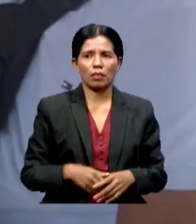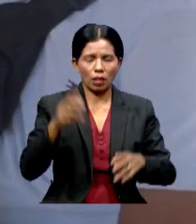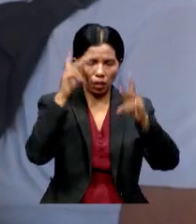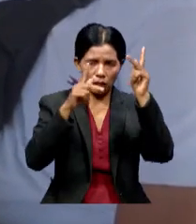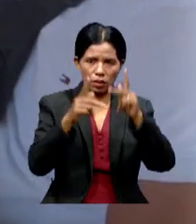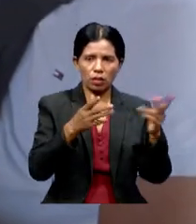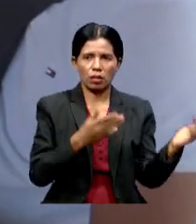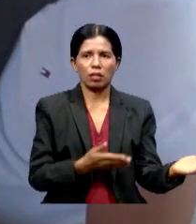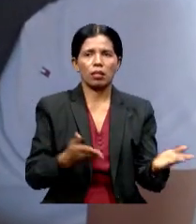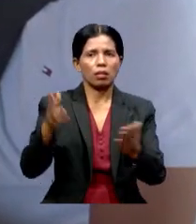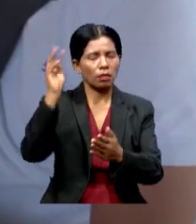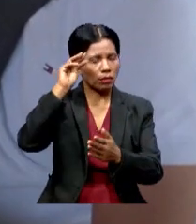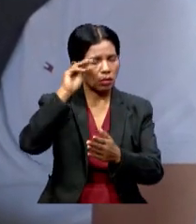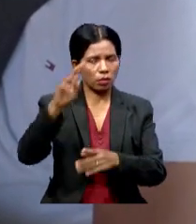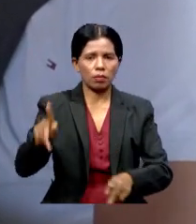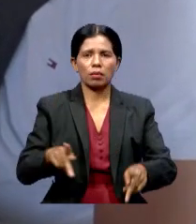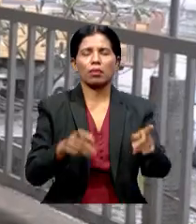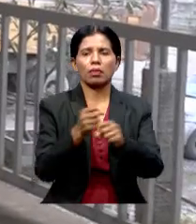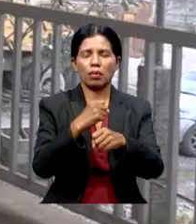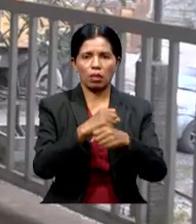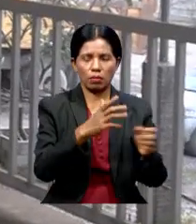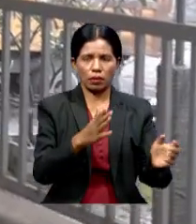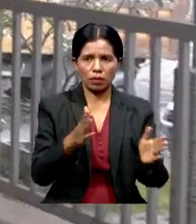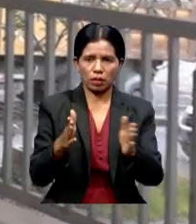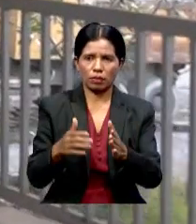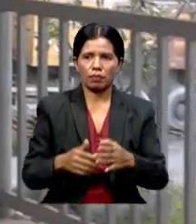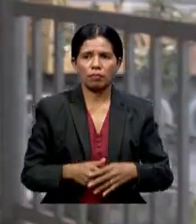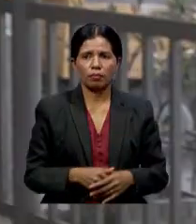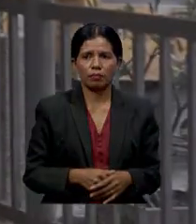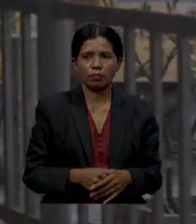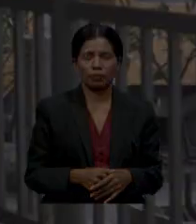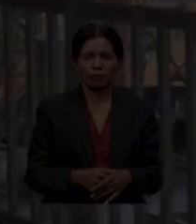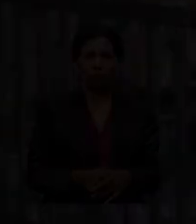encaminhe para o Ministério Público, o processo. João Carlos Marito da Costa, Ziemen.